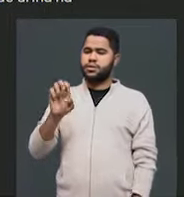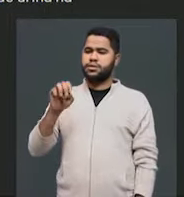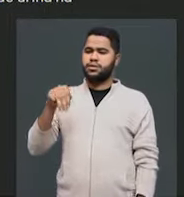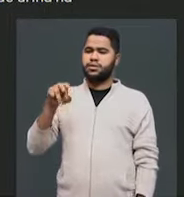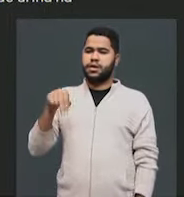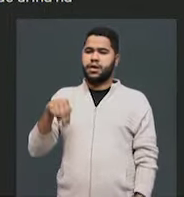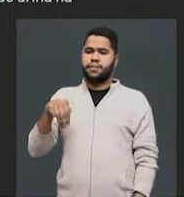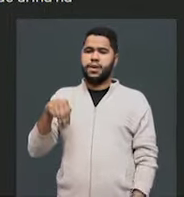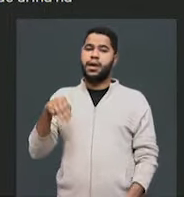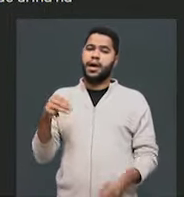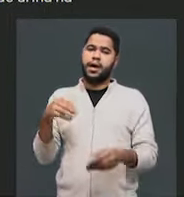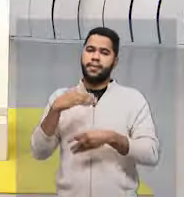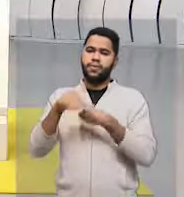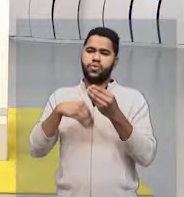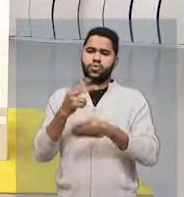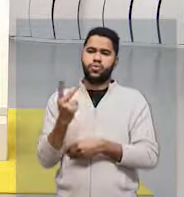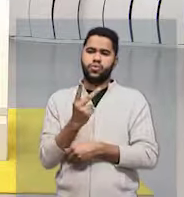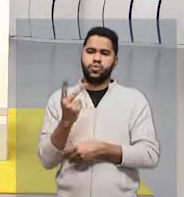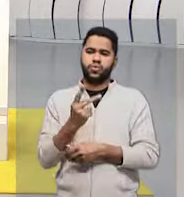conjunto. Ok?